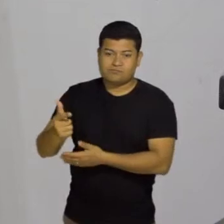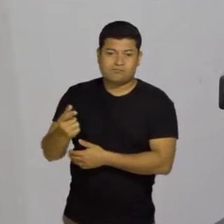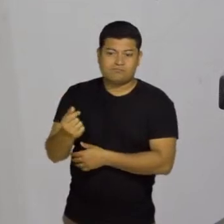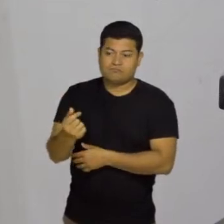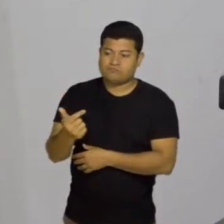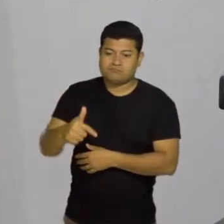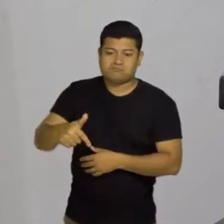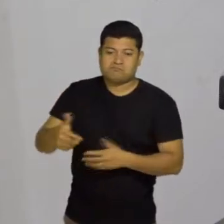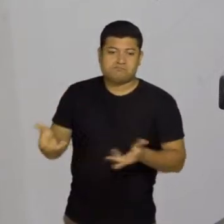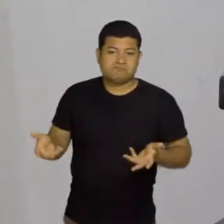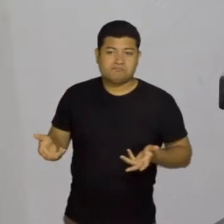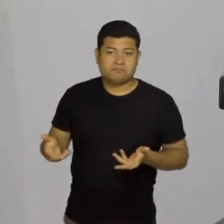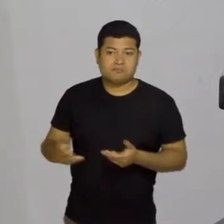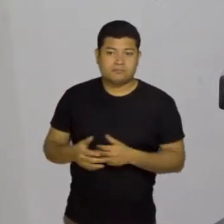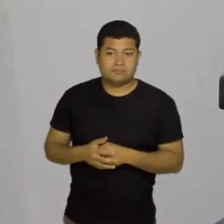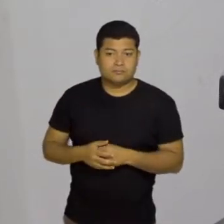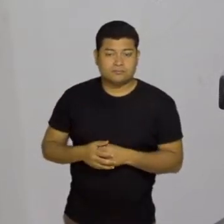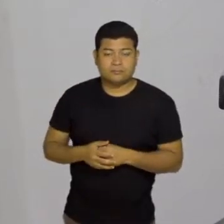E hoje,